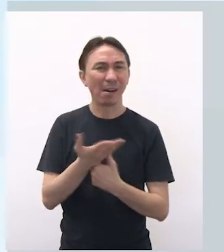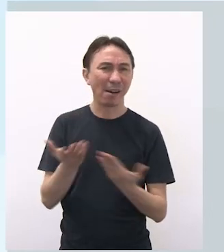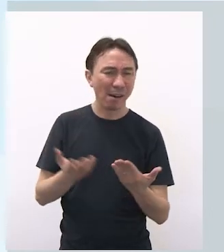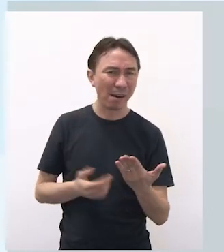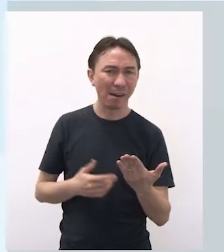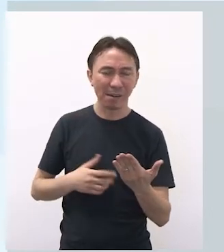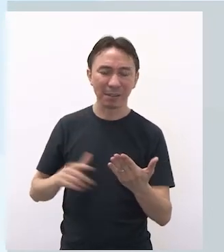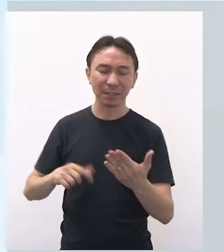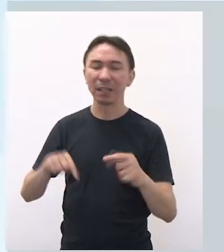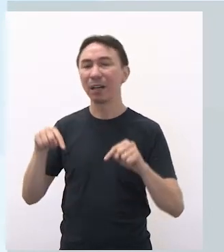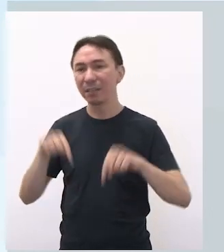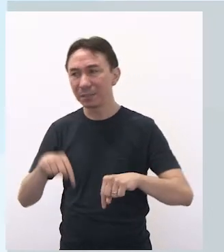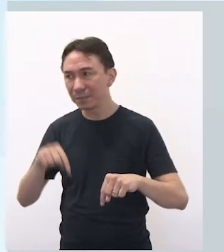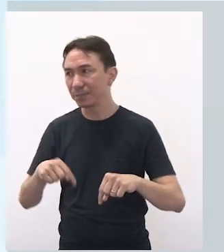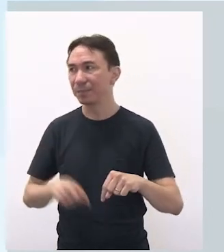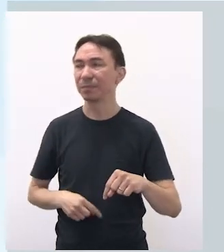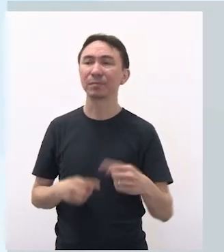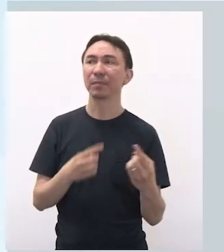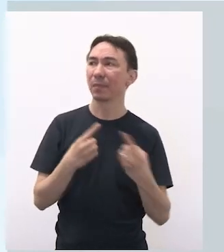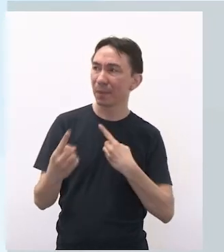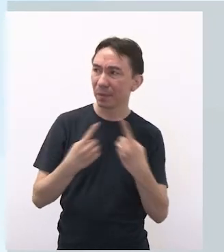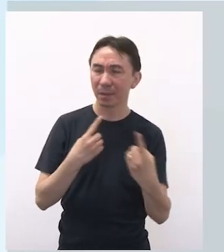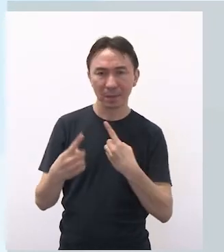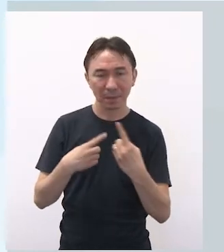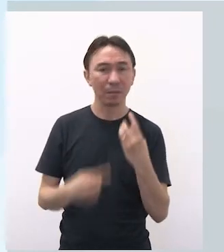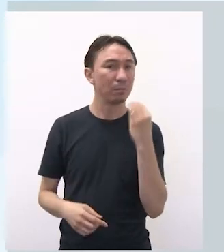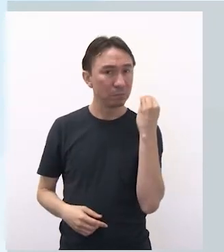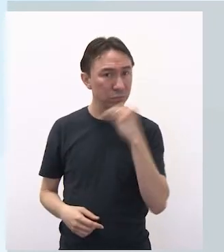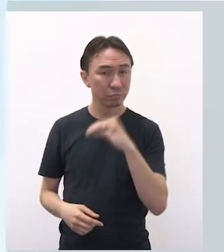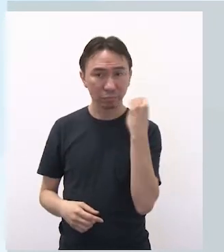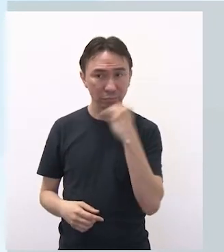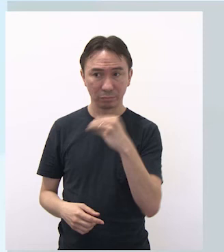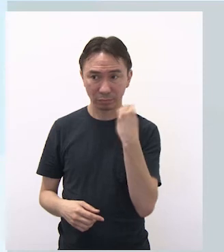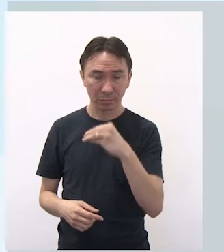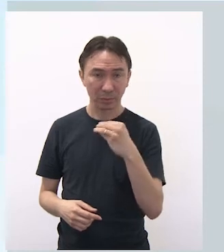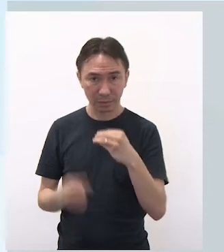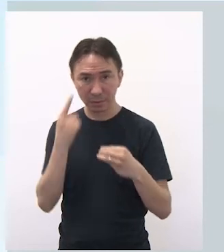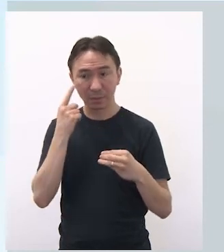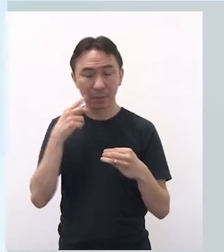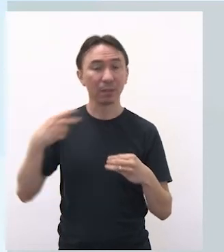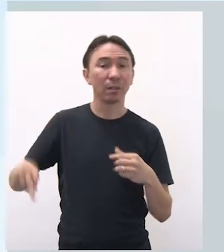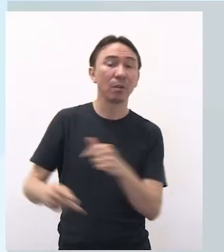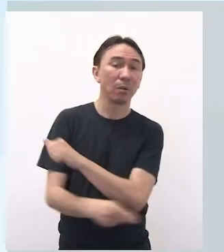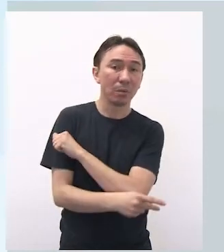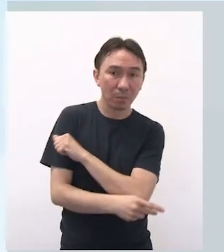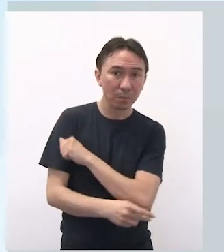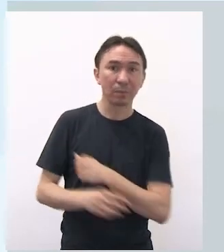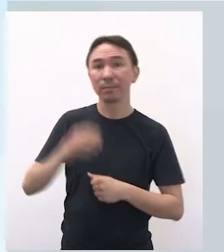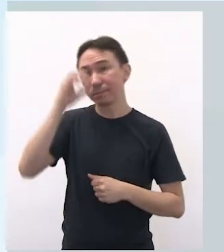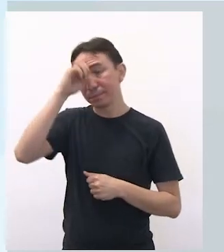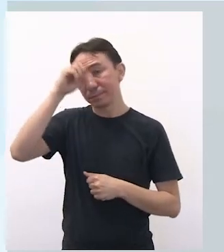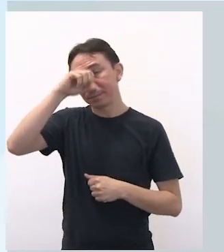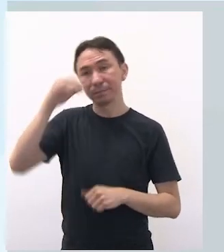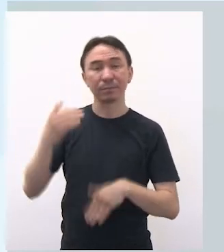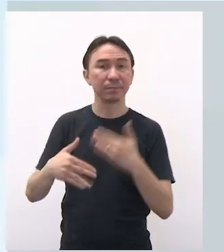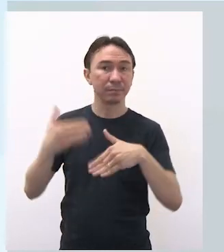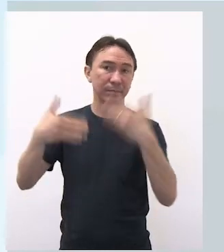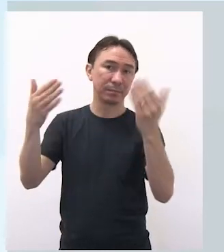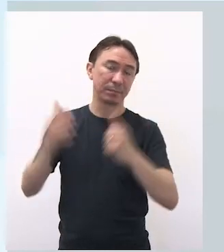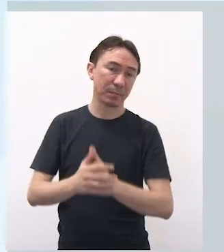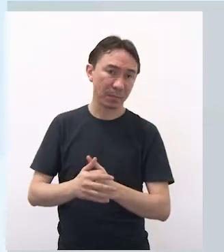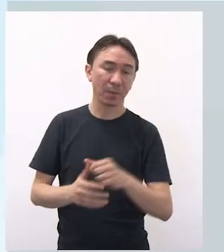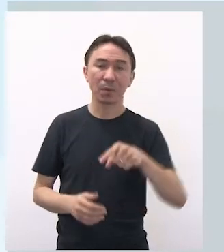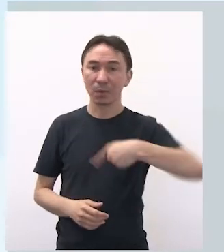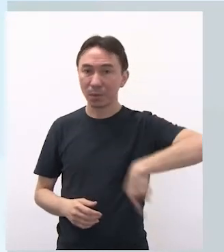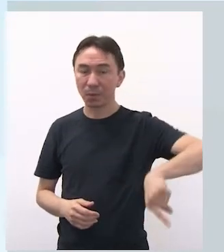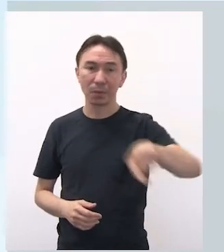pensar em potencializar e em recuperar a aprendizagem dos alunos e que a gente use para isso a matriz